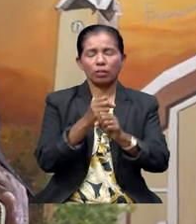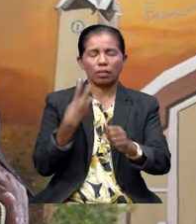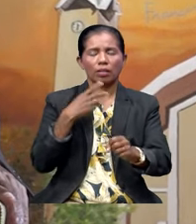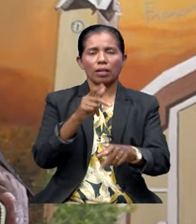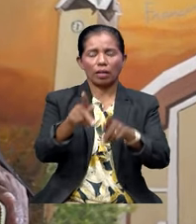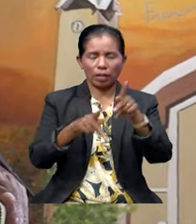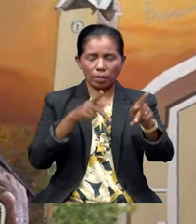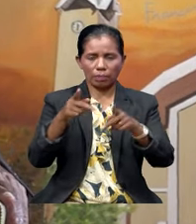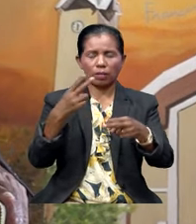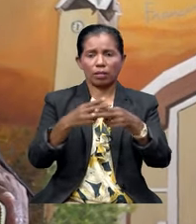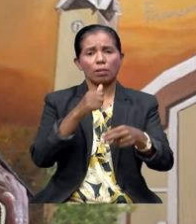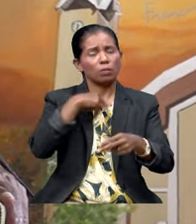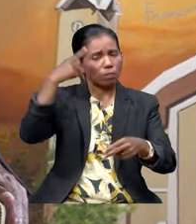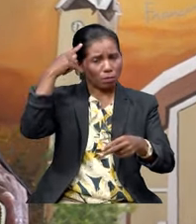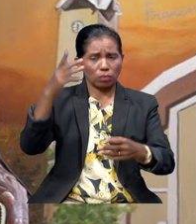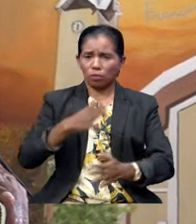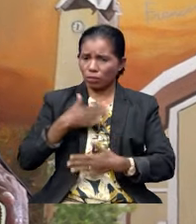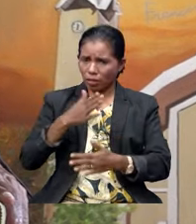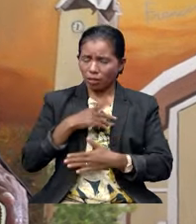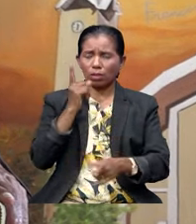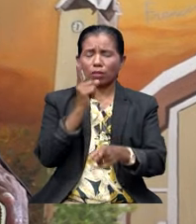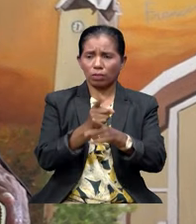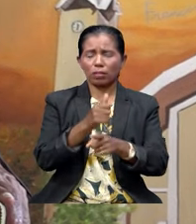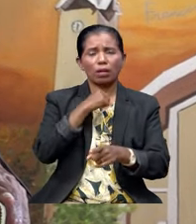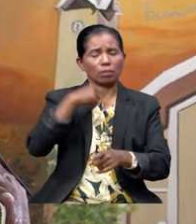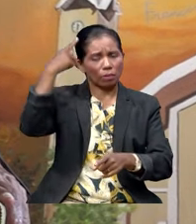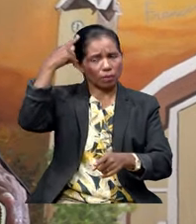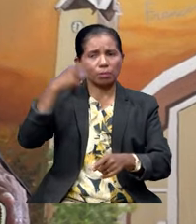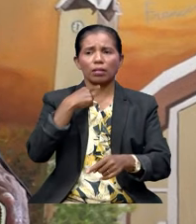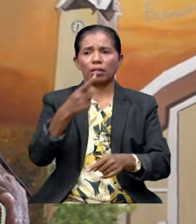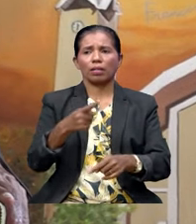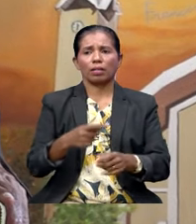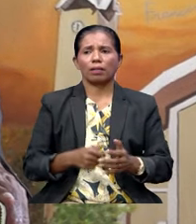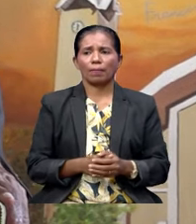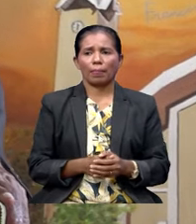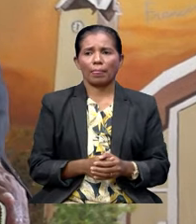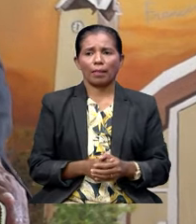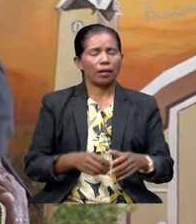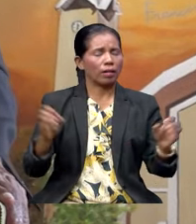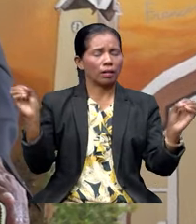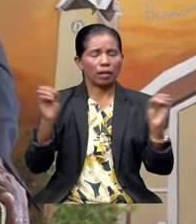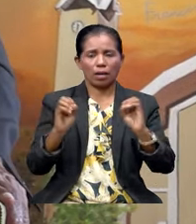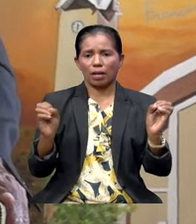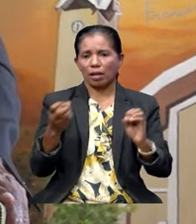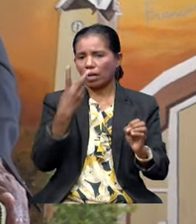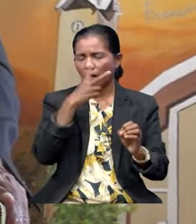mas contente te deves. Papas de Ancatec, lá, lá perna